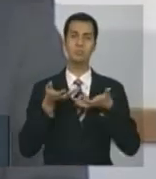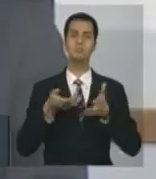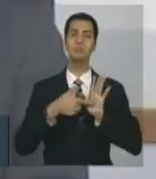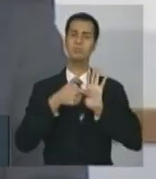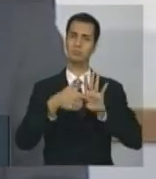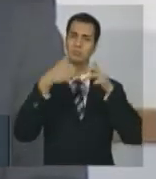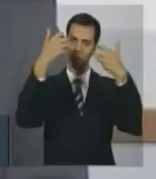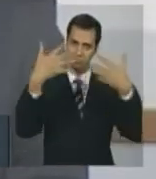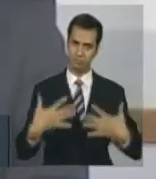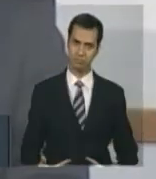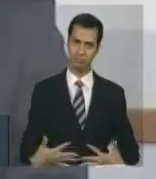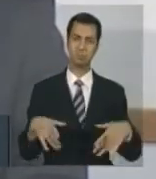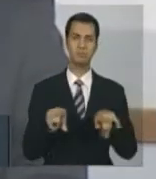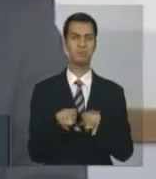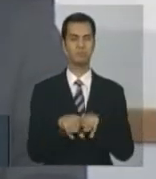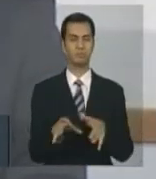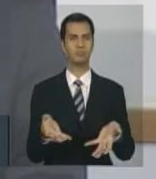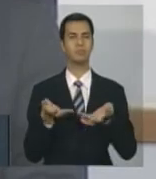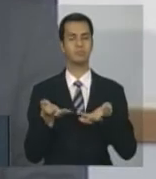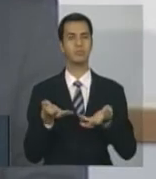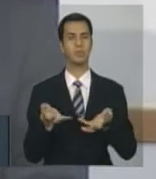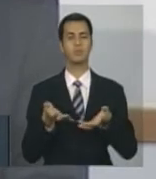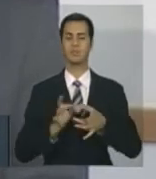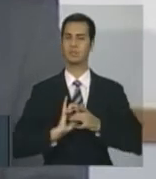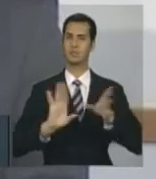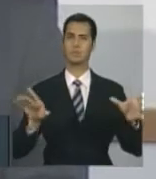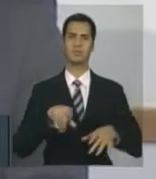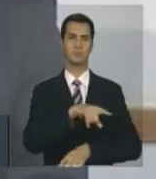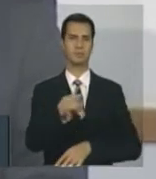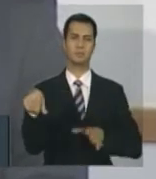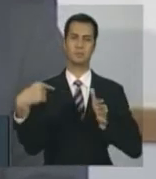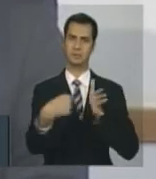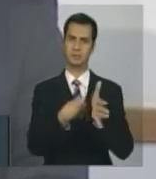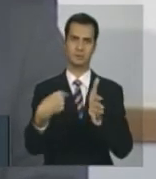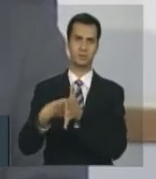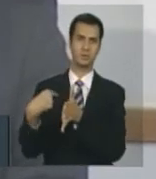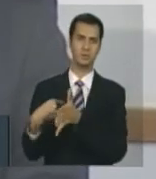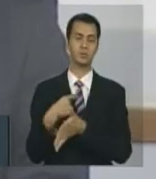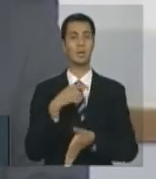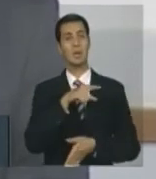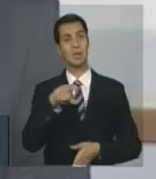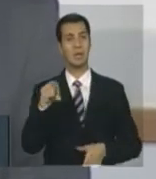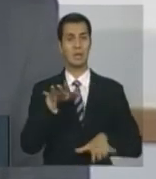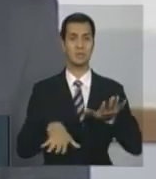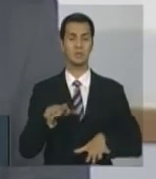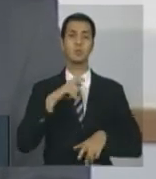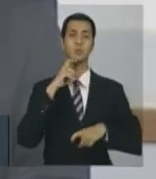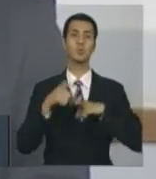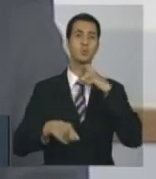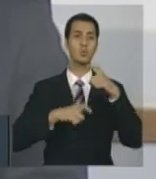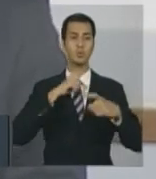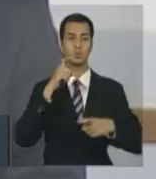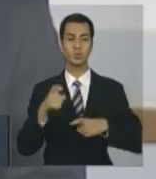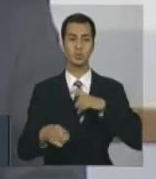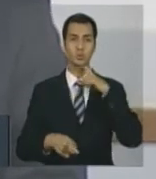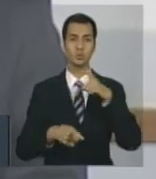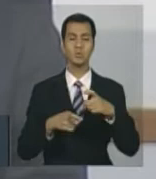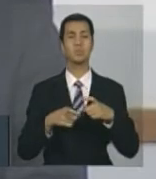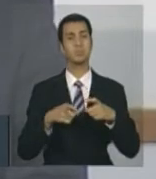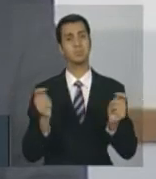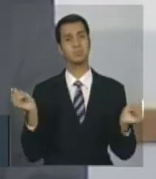disposição de toda a imprensa nacional para poder retirar algumas dúvidas sobre